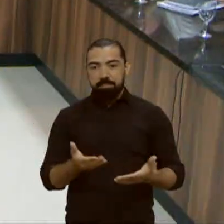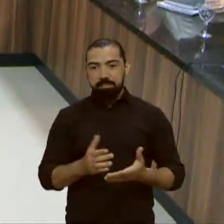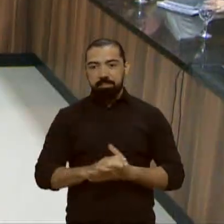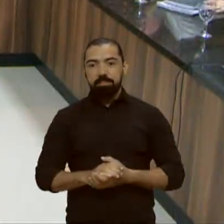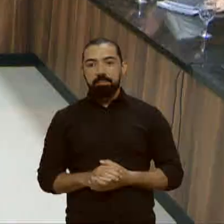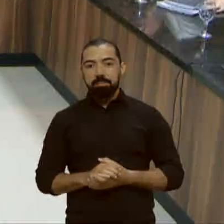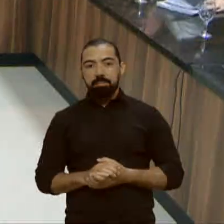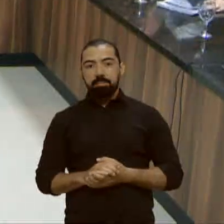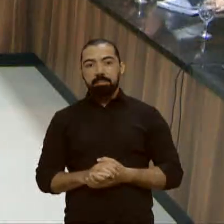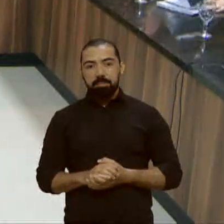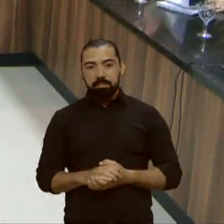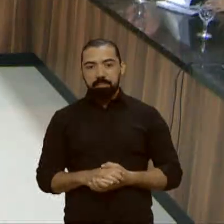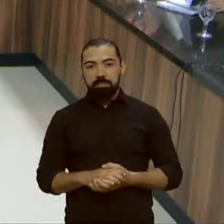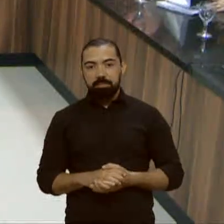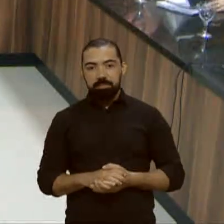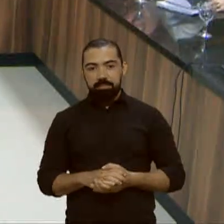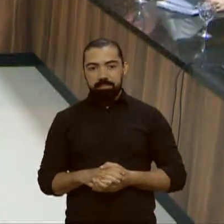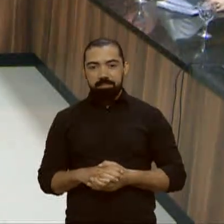Obrigado, doutor.